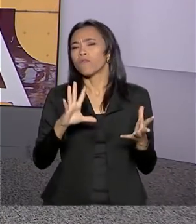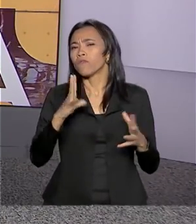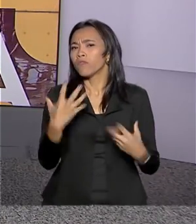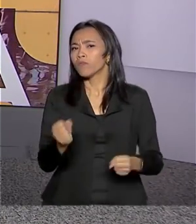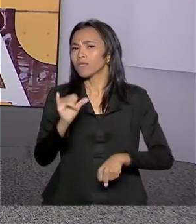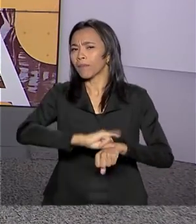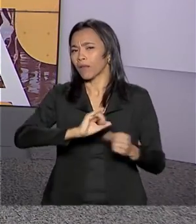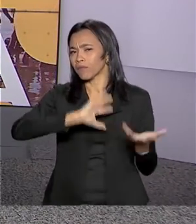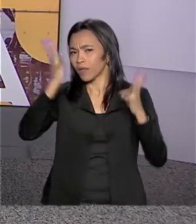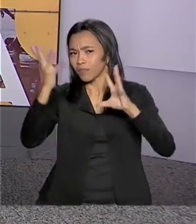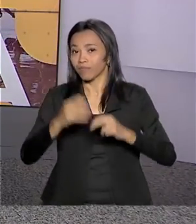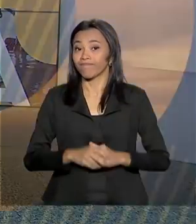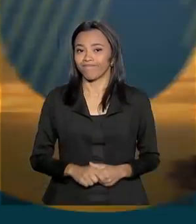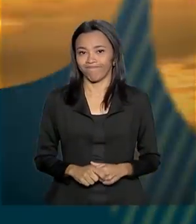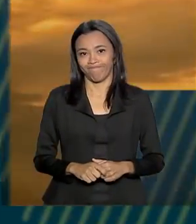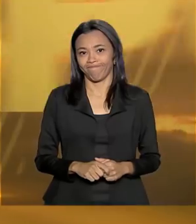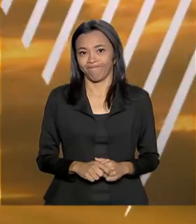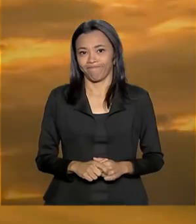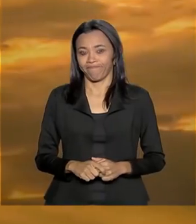tempo em algumas capitais